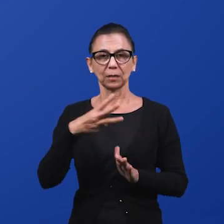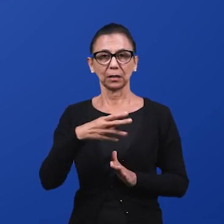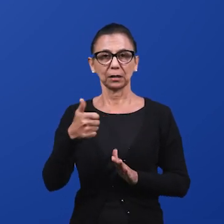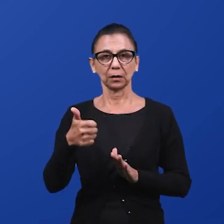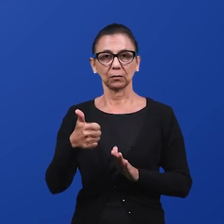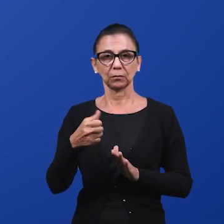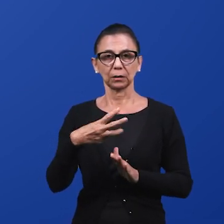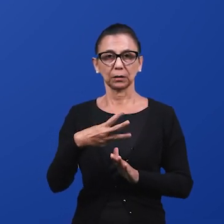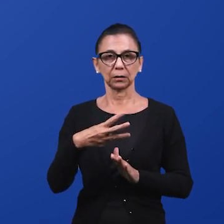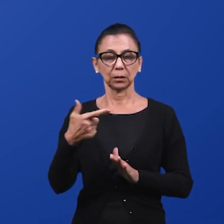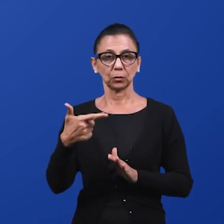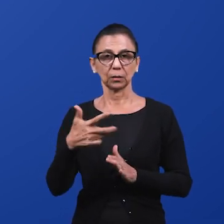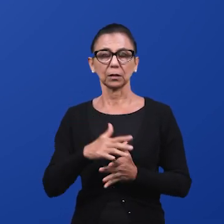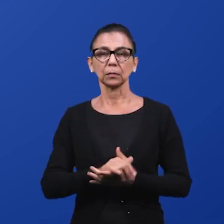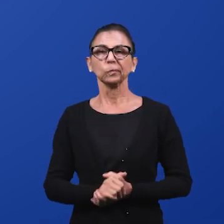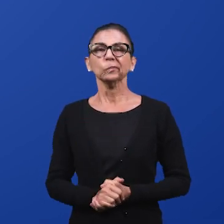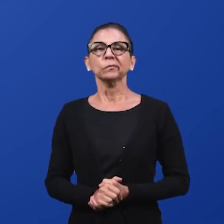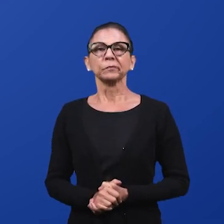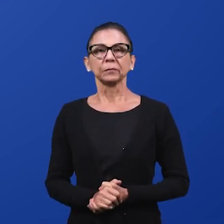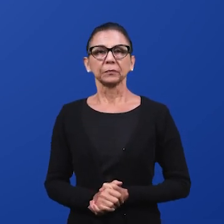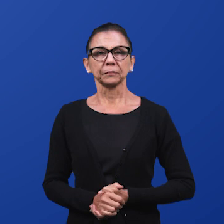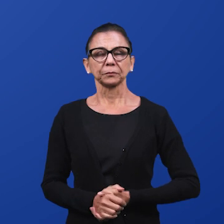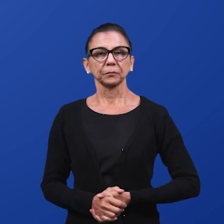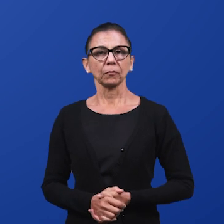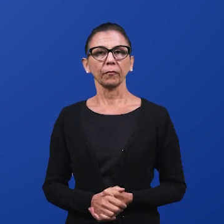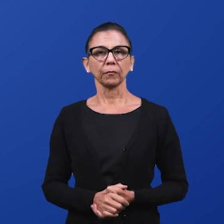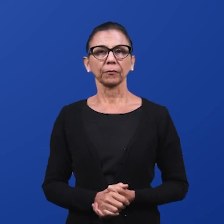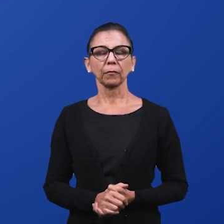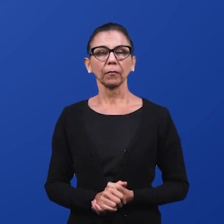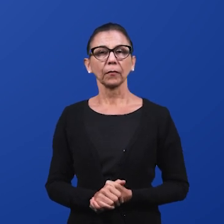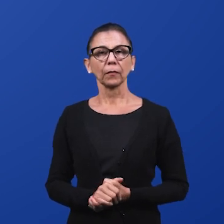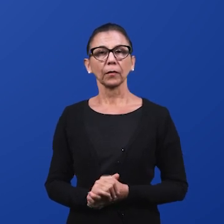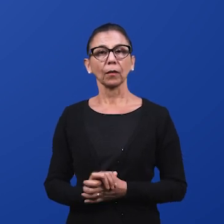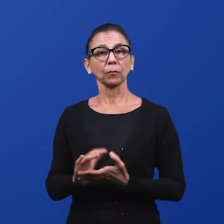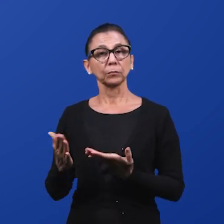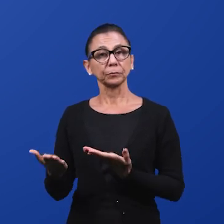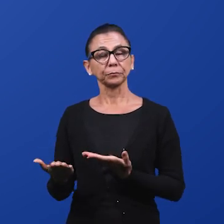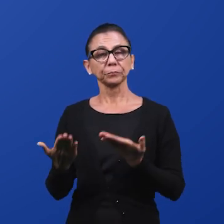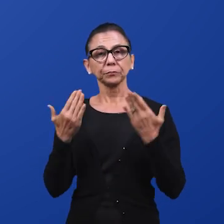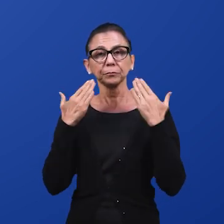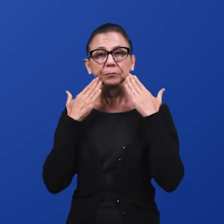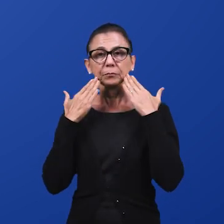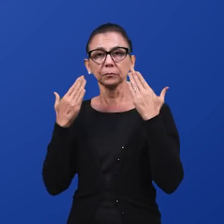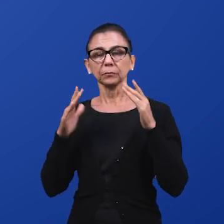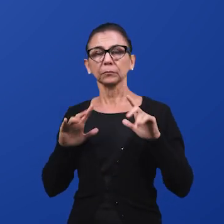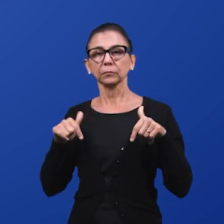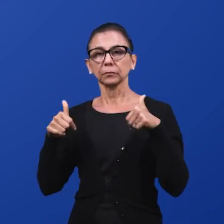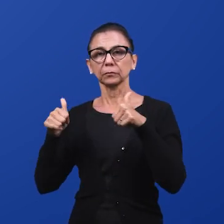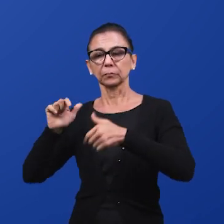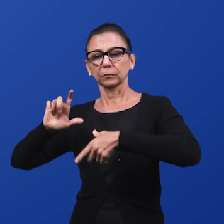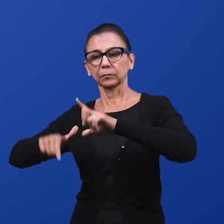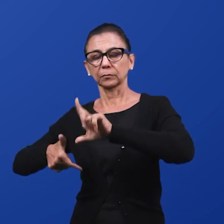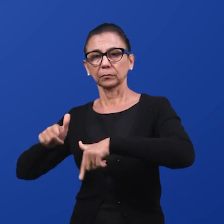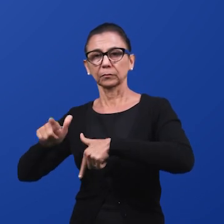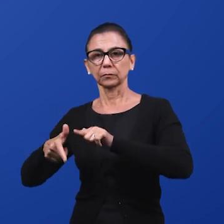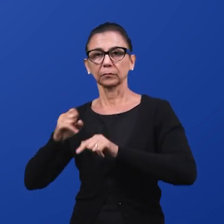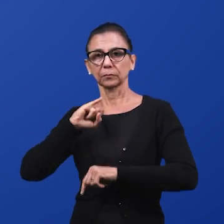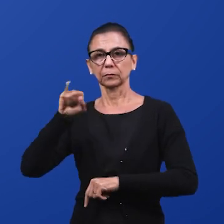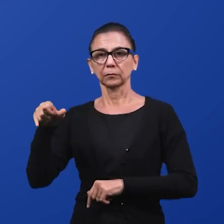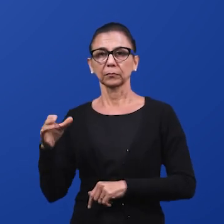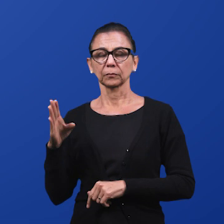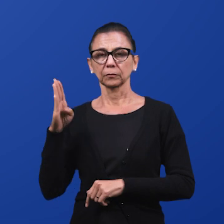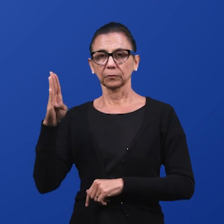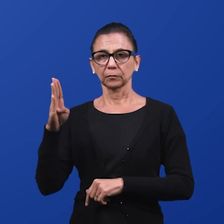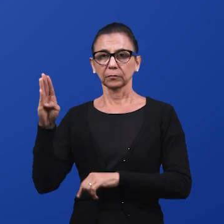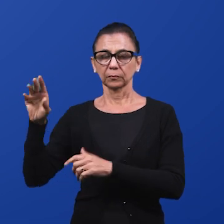32. E eu não o conhecia, mas, para que ele fosse manifestado a Israel, vim eu por isso batizando com água. E João